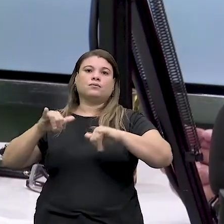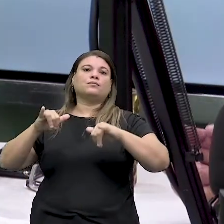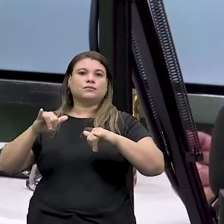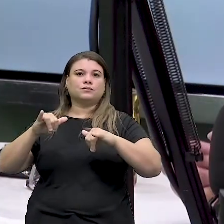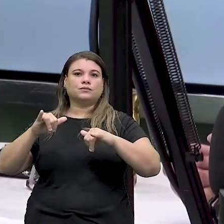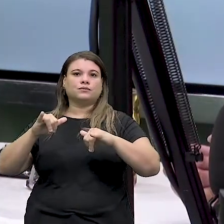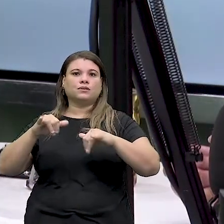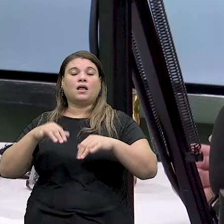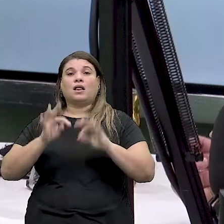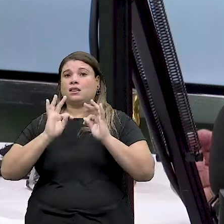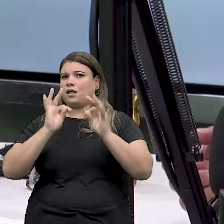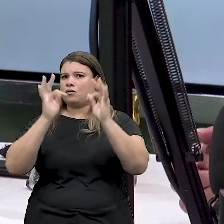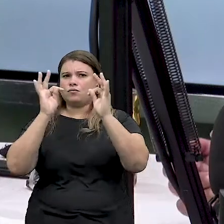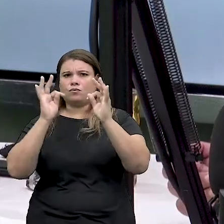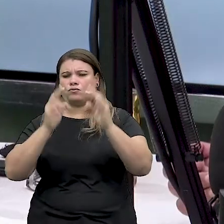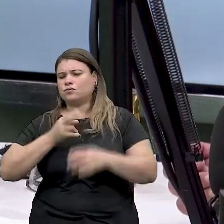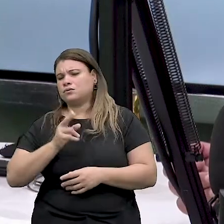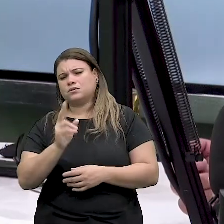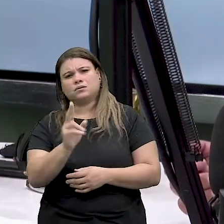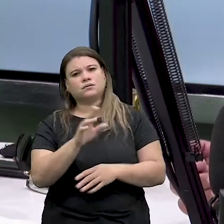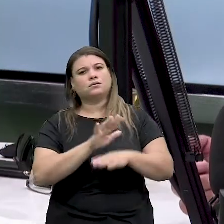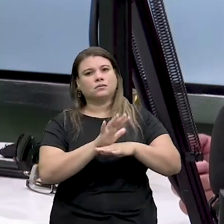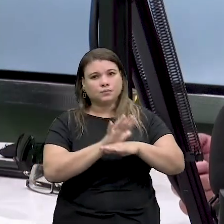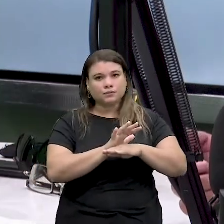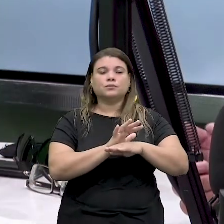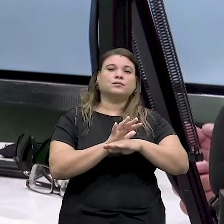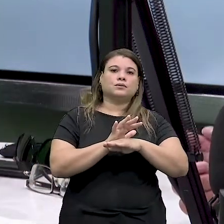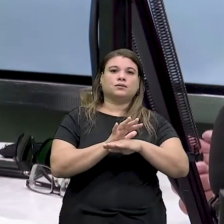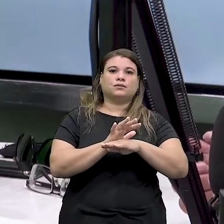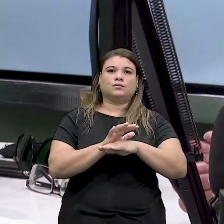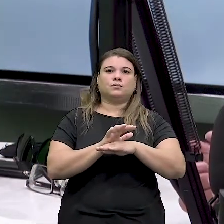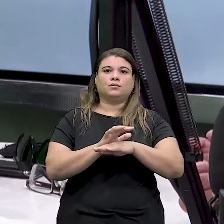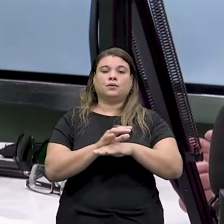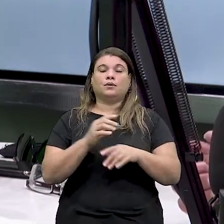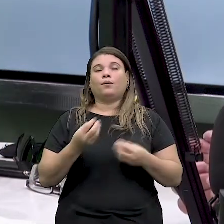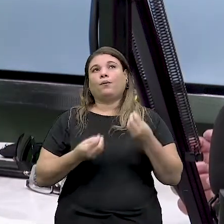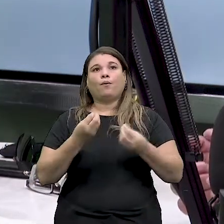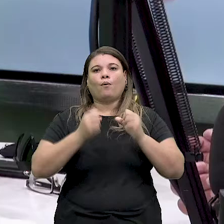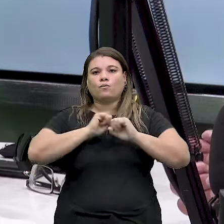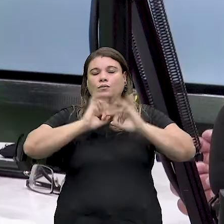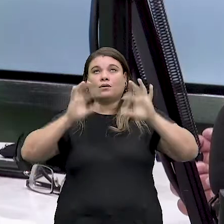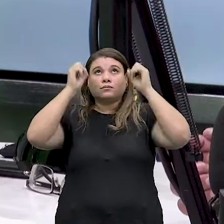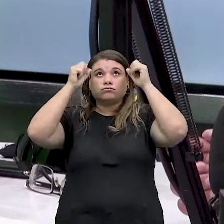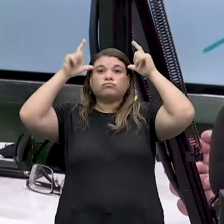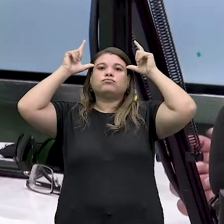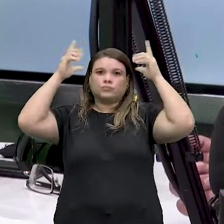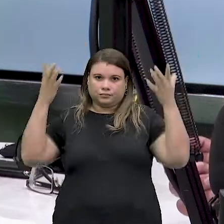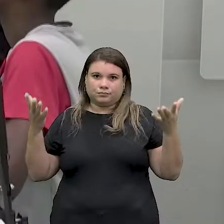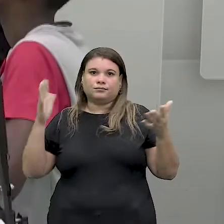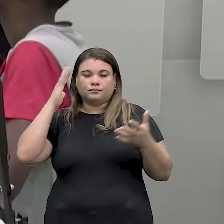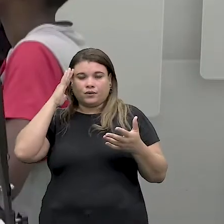motor de um lugar, parafuso de outro, chip de outro. E aí, porque a empresa é tão grande, ela